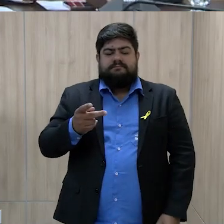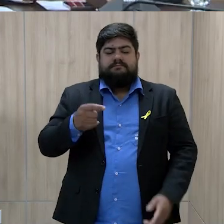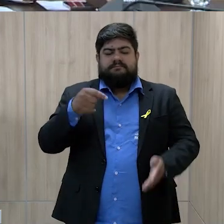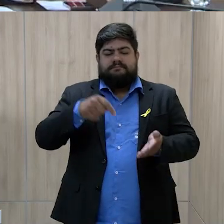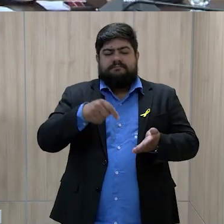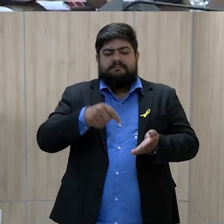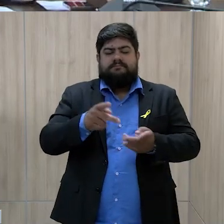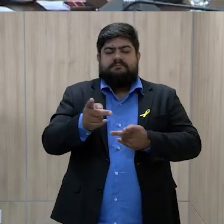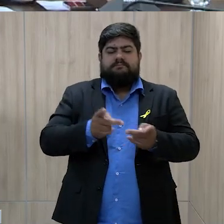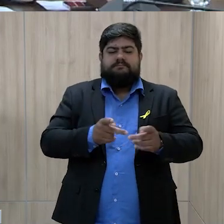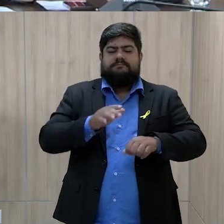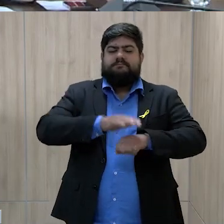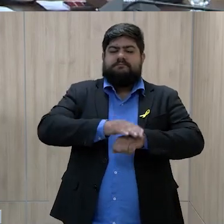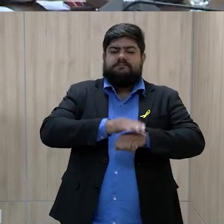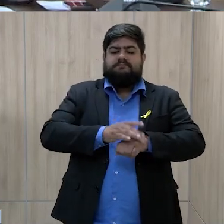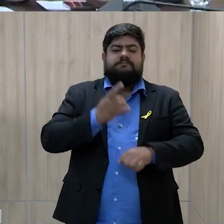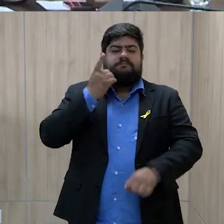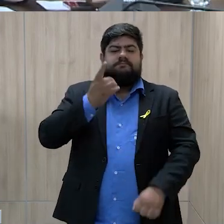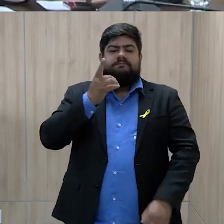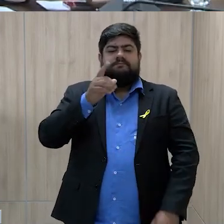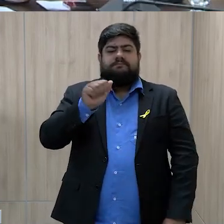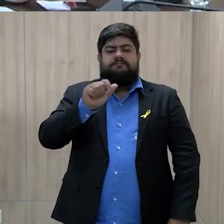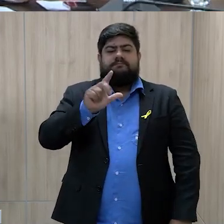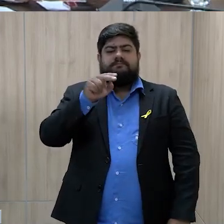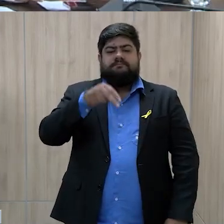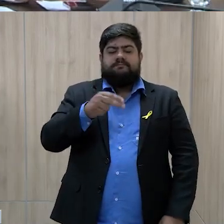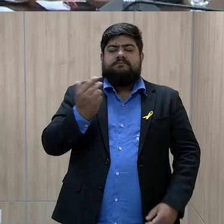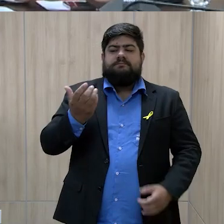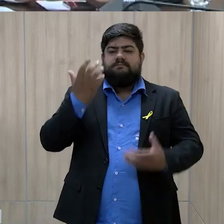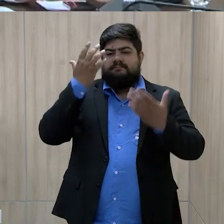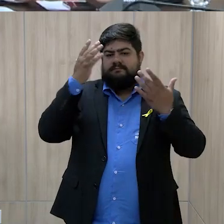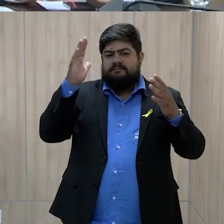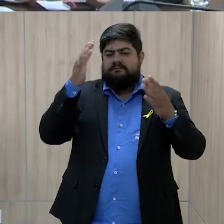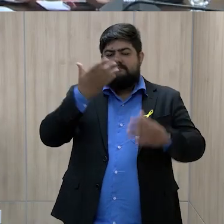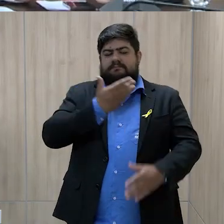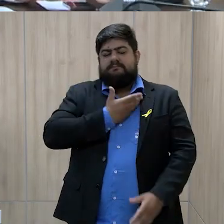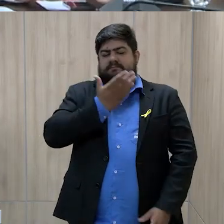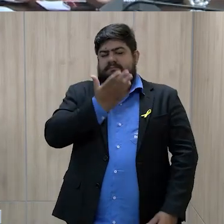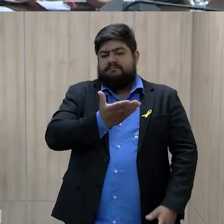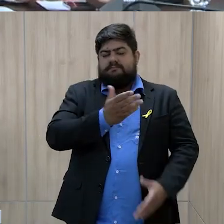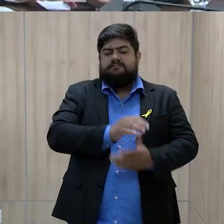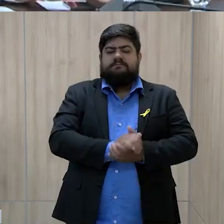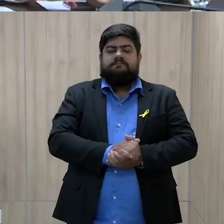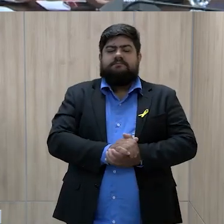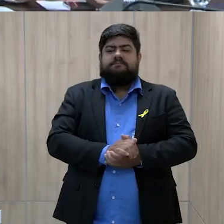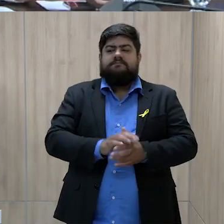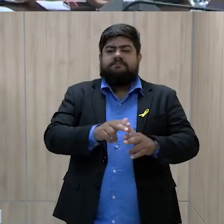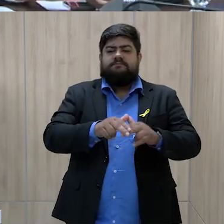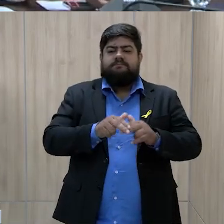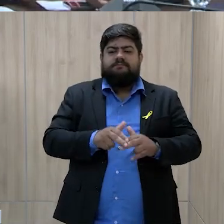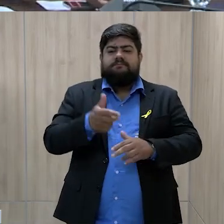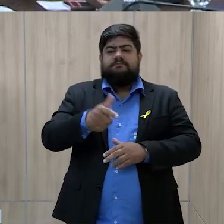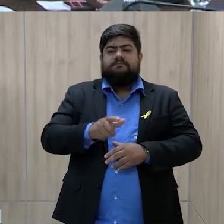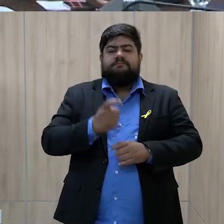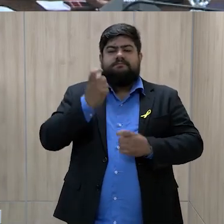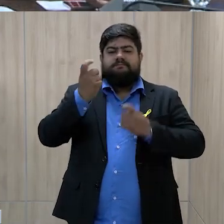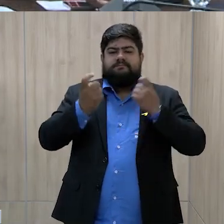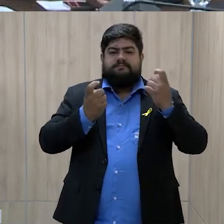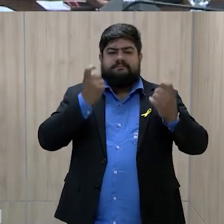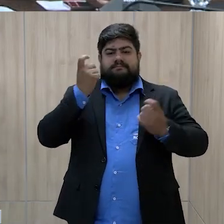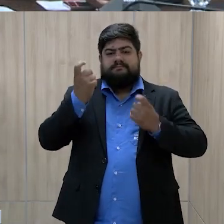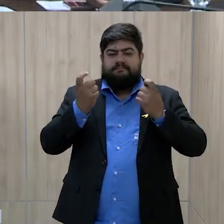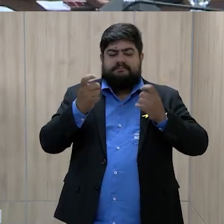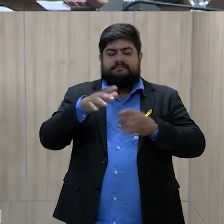senhor presidente presente projeto de autoria Deputado Alan Queiroz e já quero parabenizar o Nobre o colega Por novamente